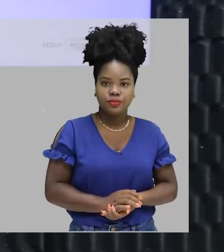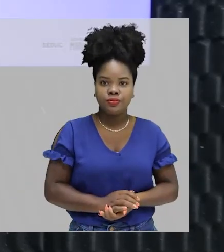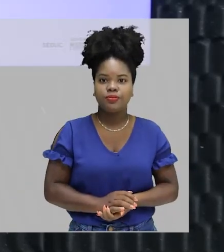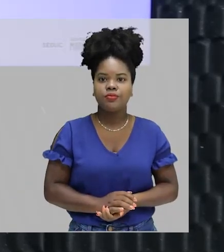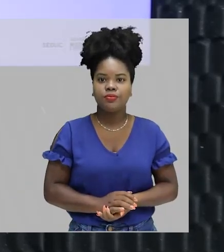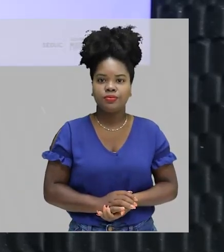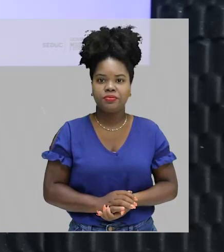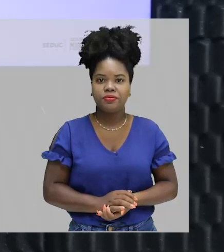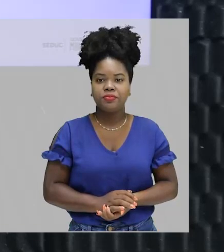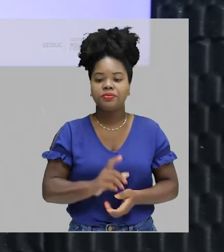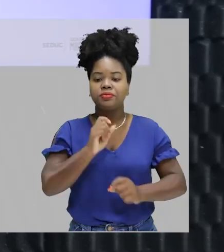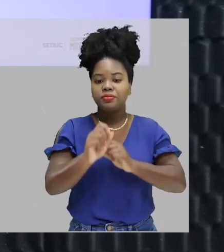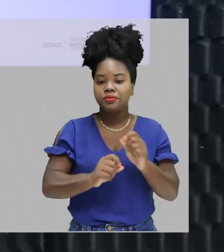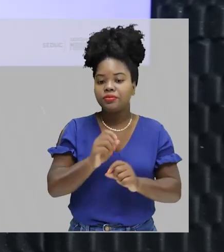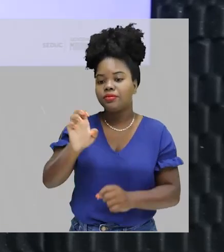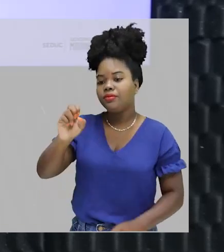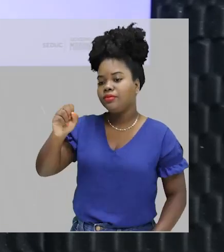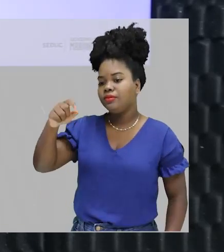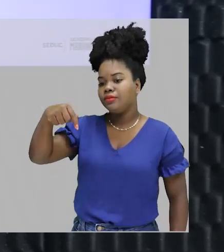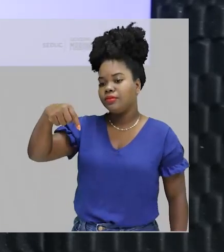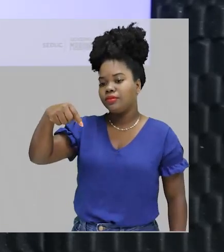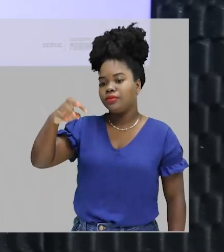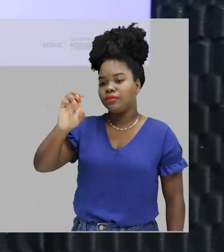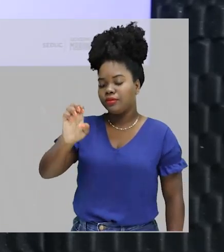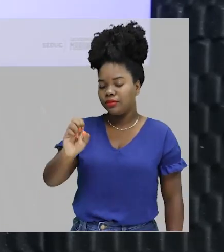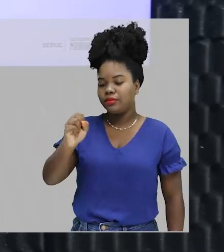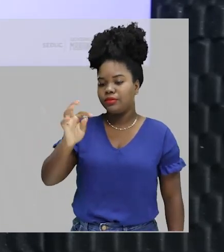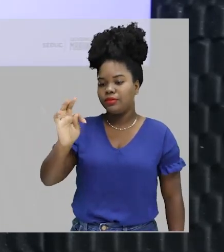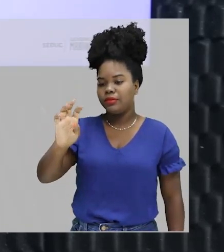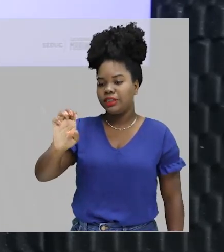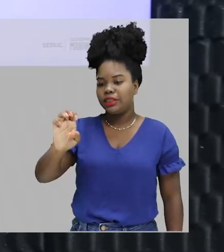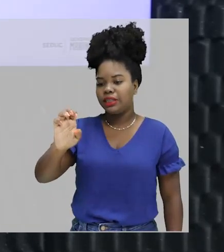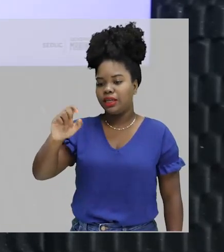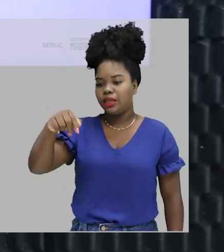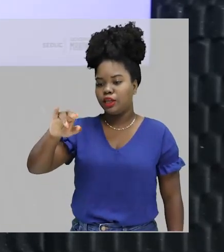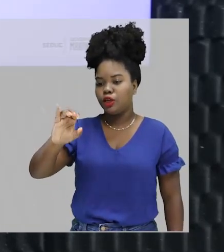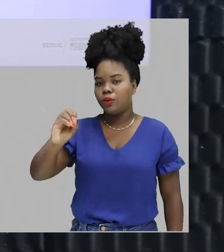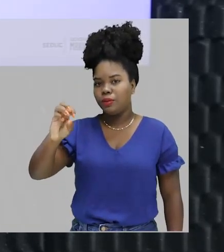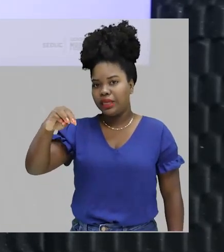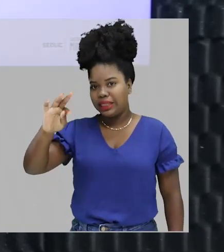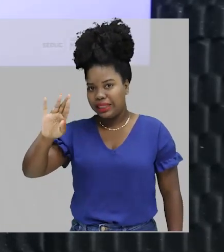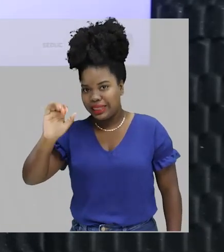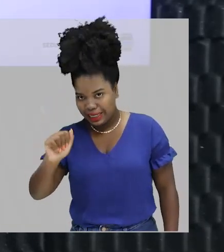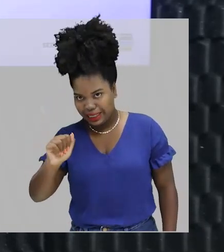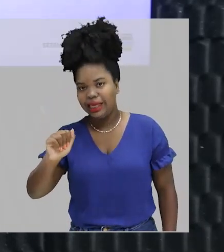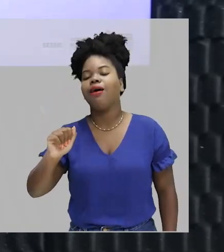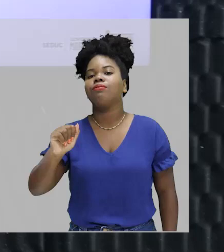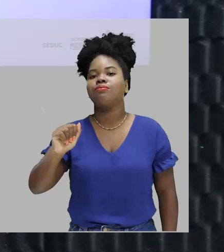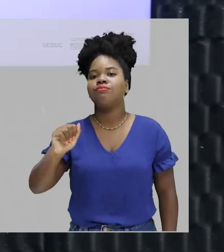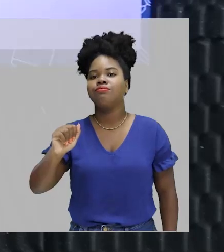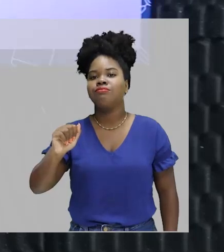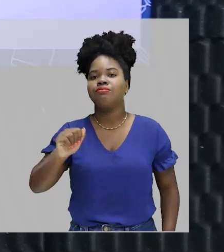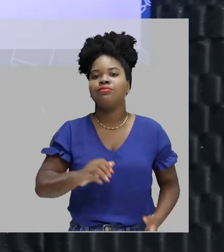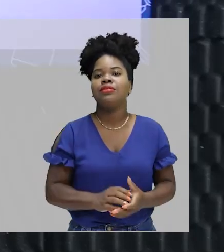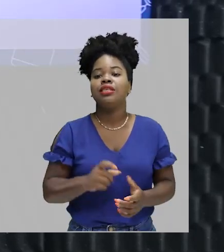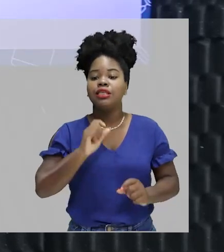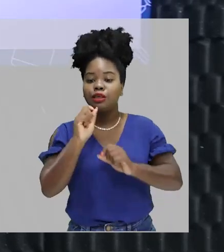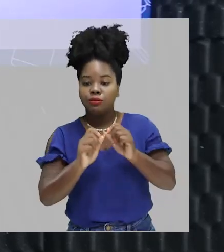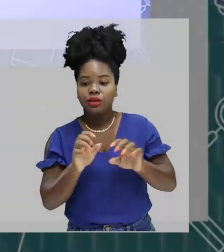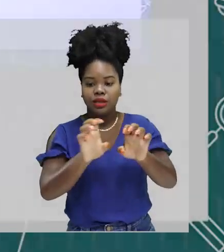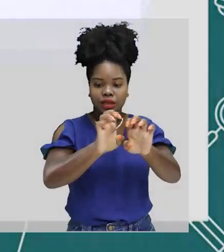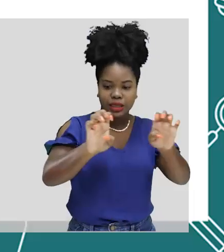médio, cálculos estequiométricos, também conhecido como cálculos químicos, tudo bem? E na nossa